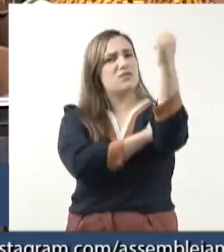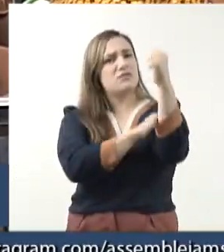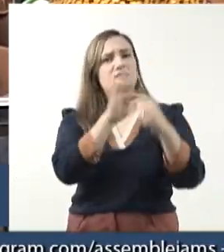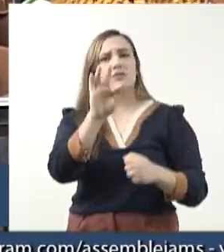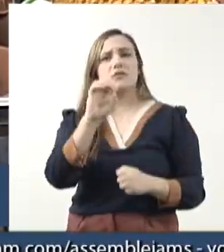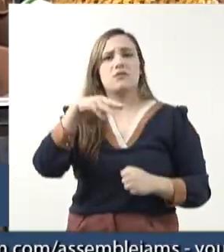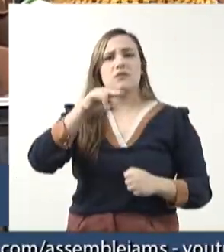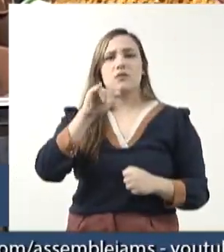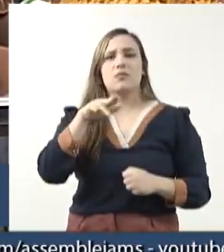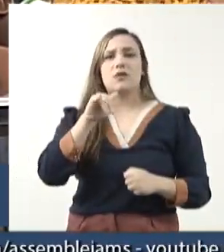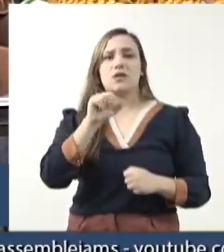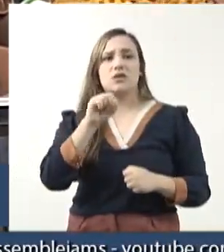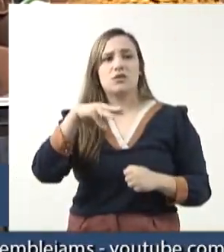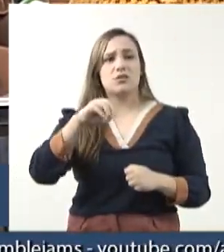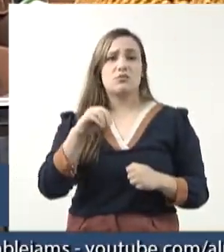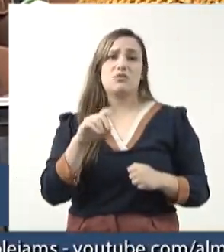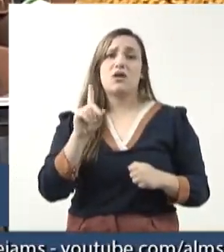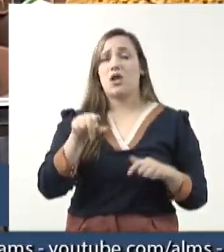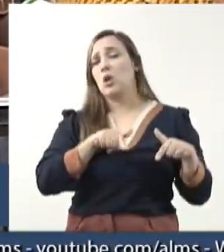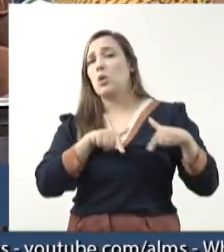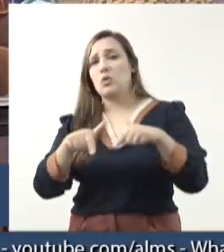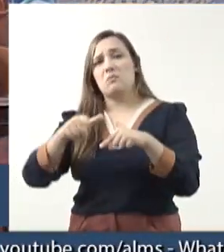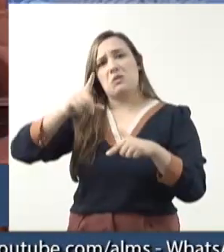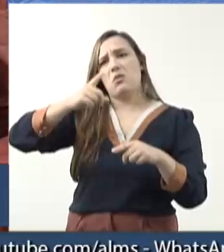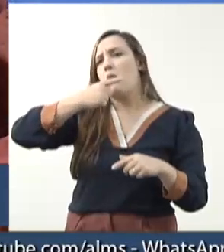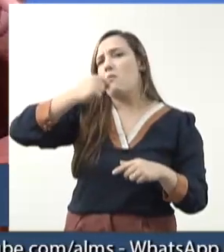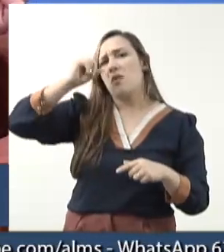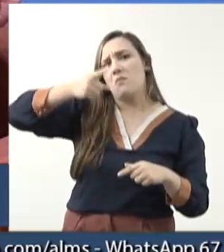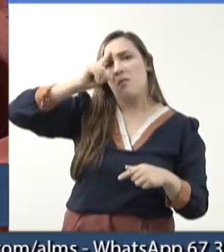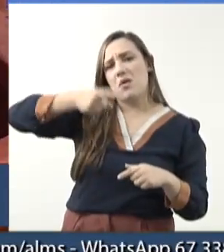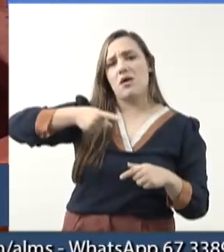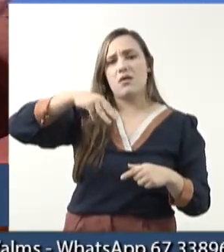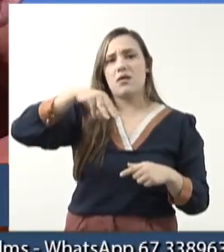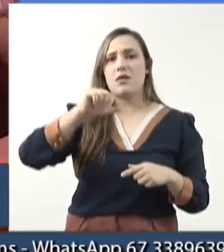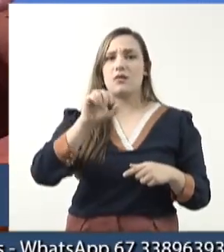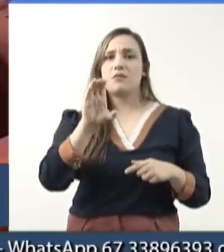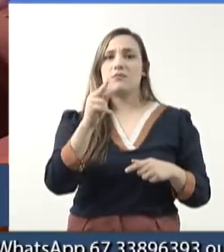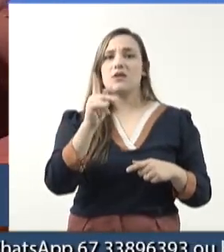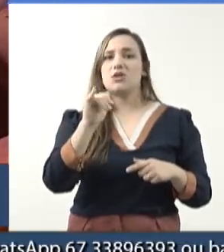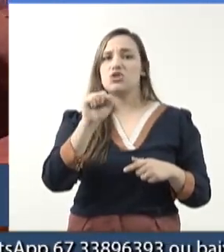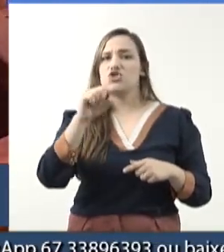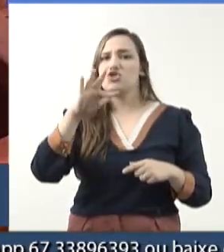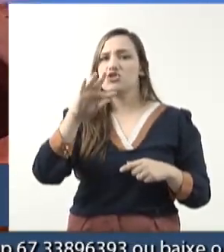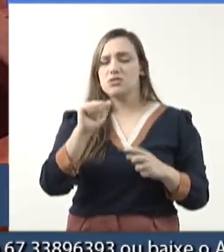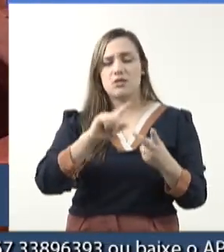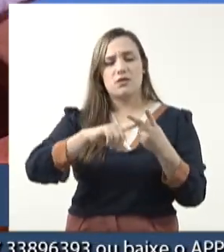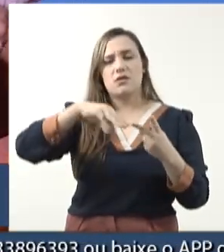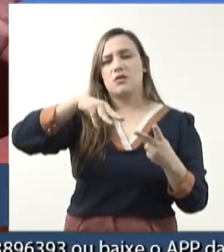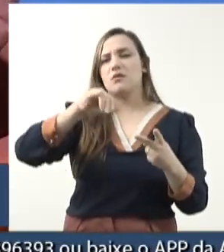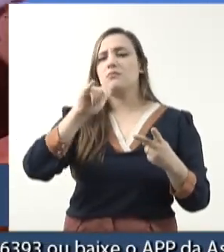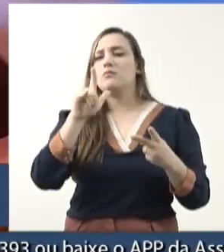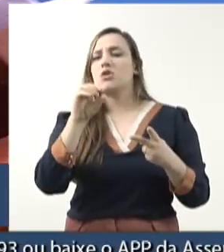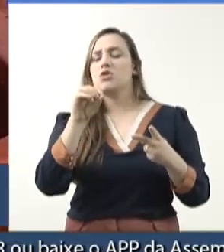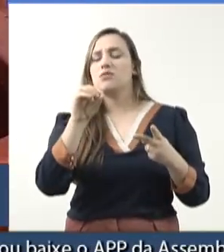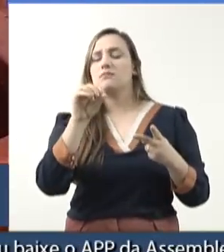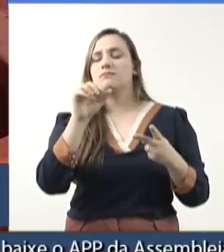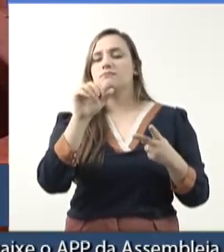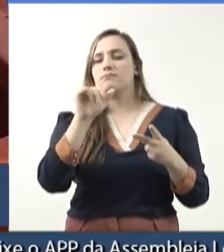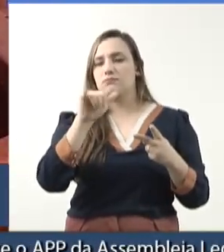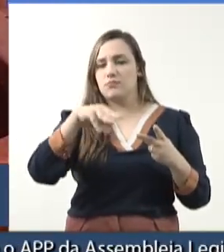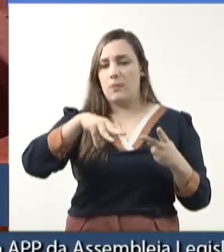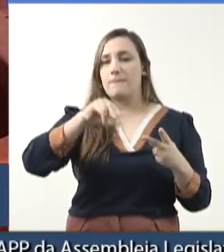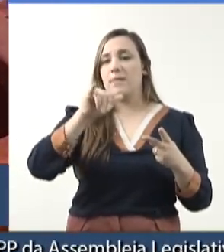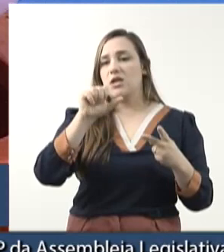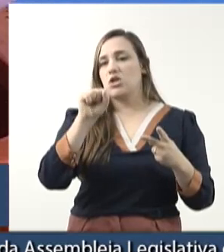isso, defende o machismo. É machista, é misógino. Né? Essa é a realidade, então